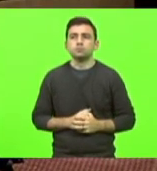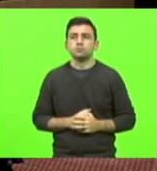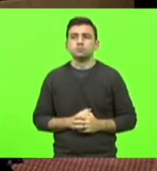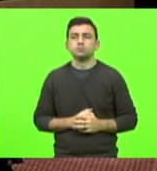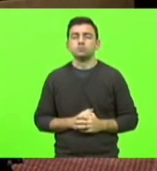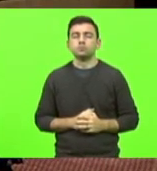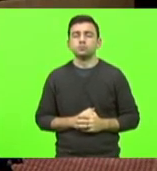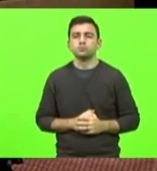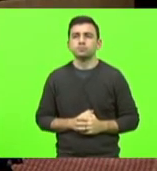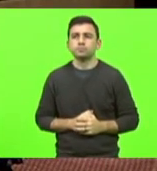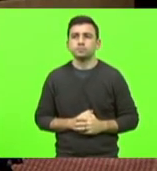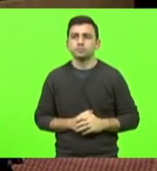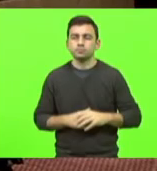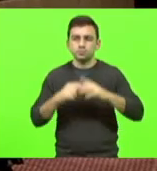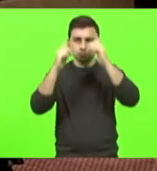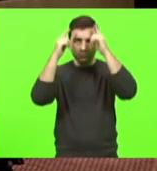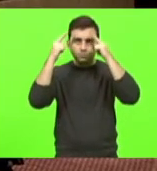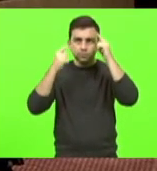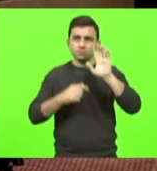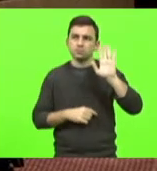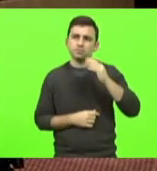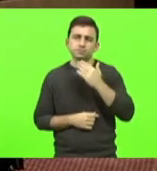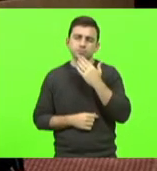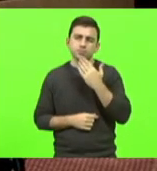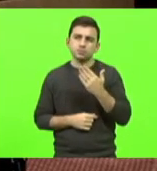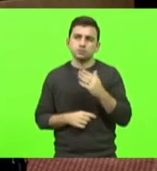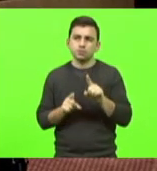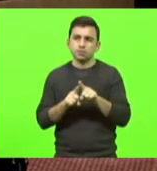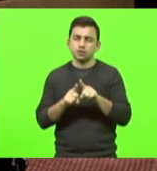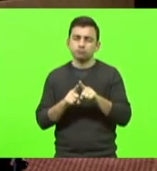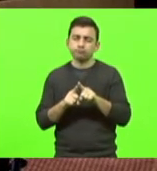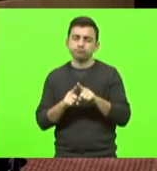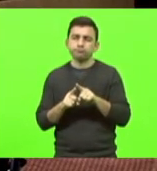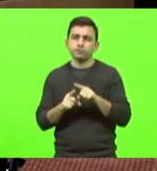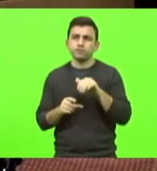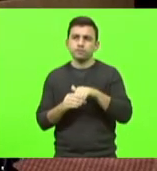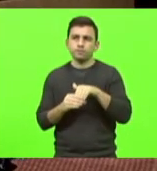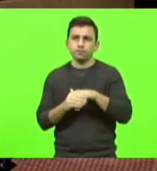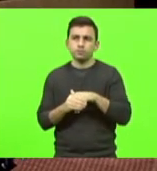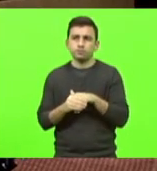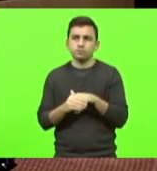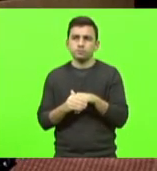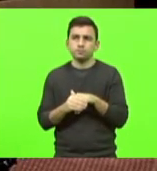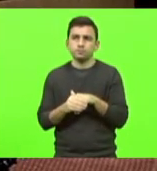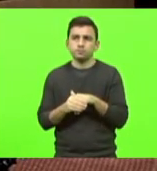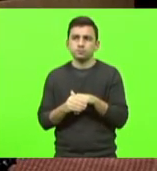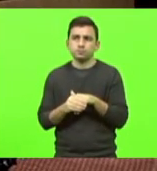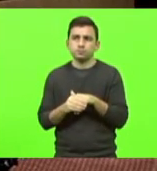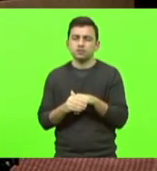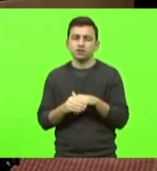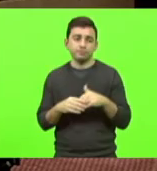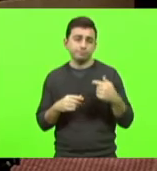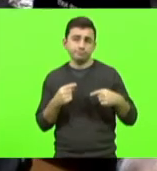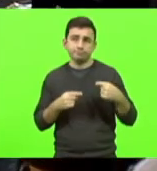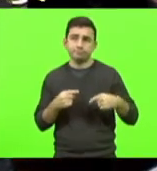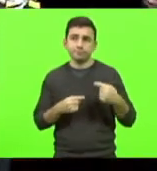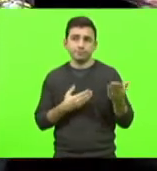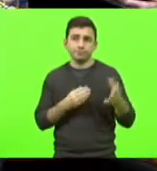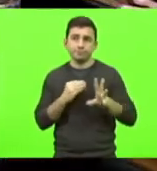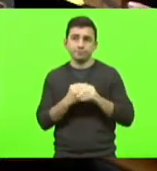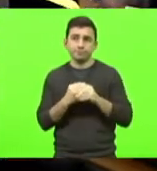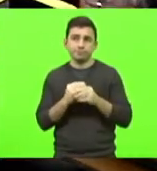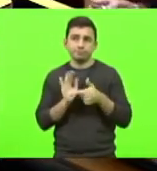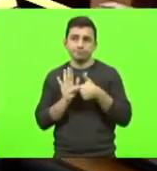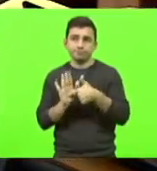na sequência Deputado José Lopes o presidente apenas também para encaminhar embora votação é essa é exatamente a discussão da emenda que nós